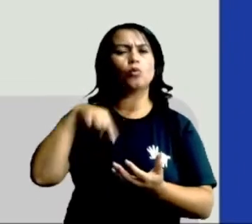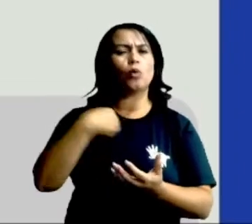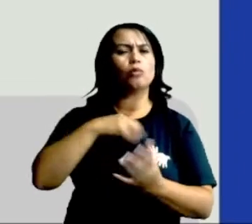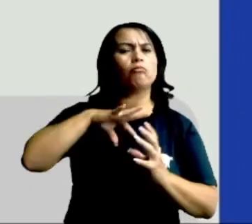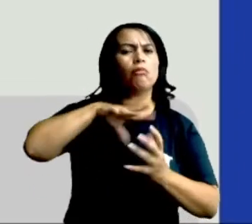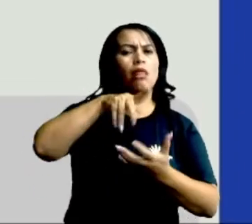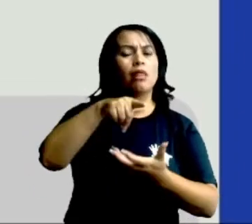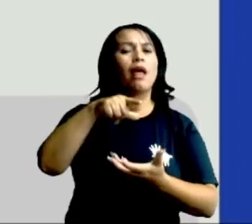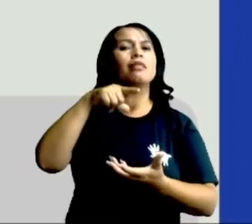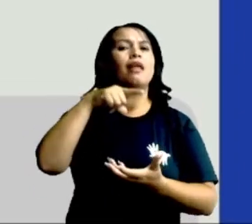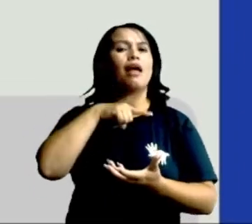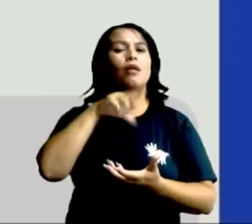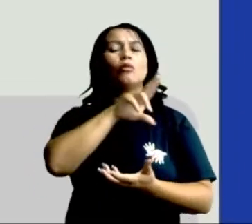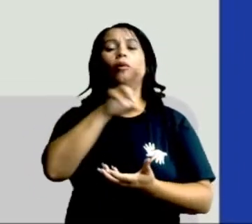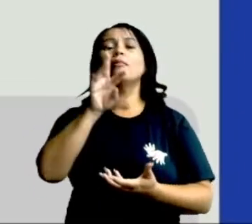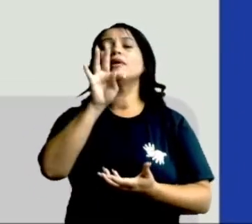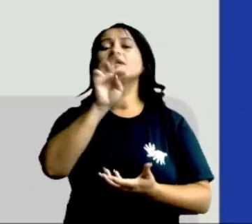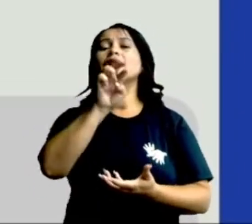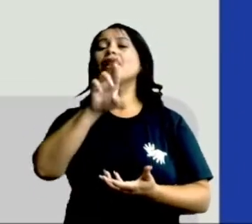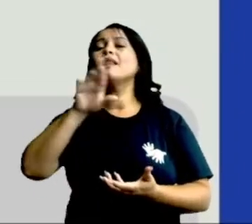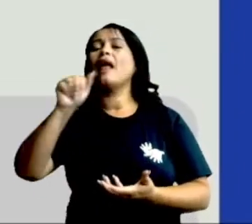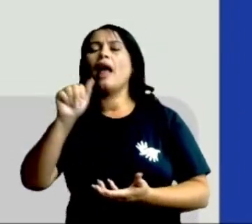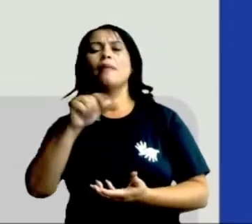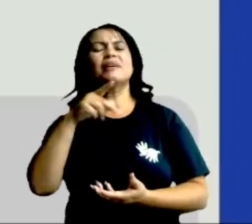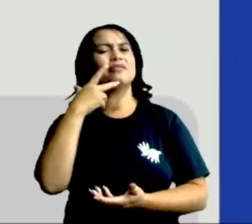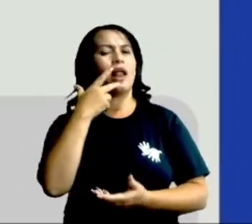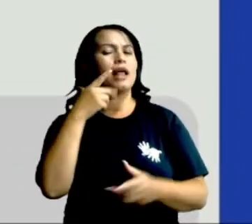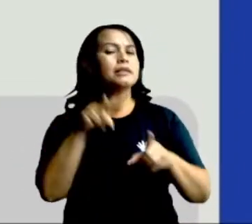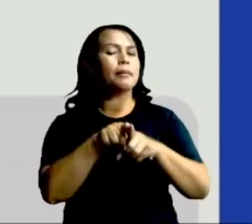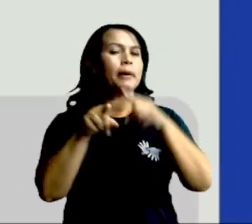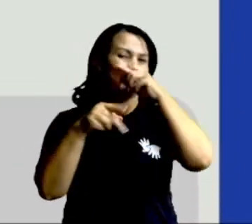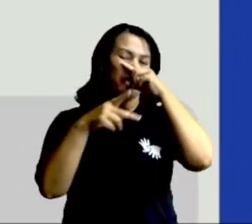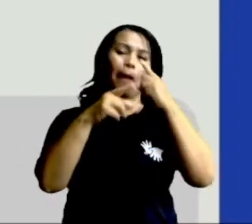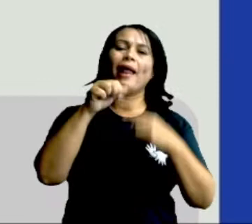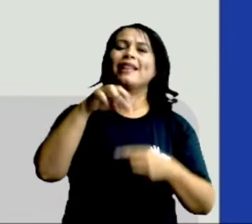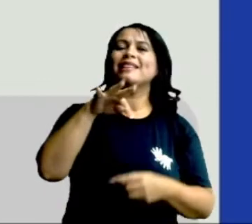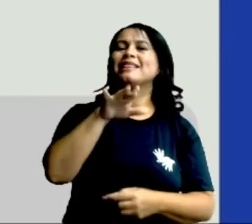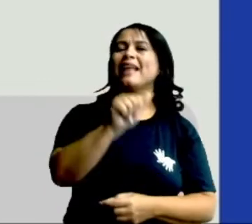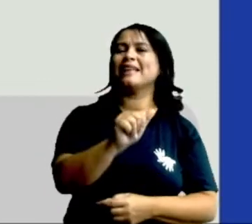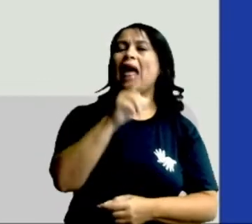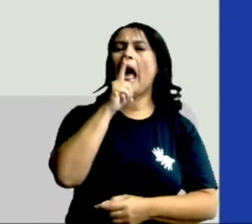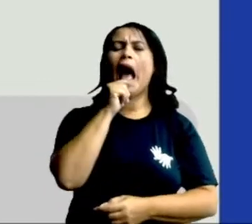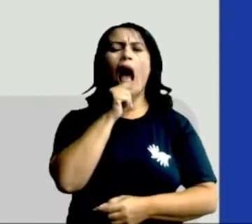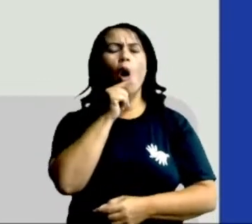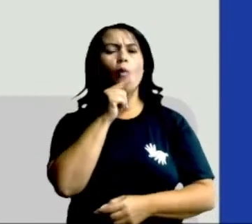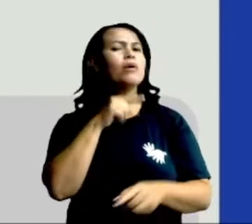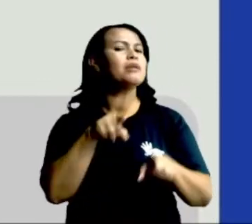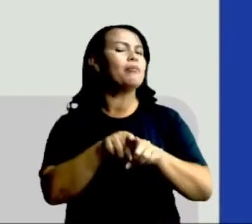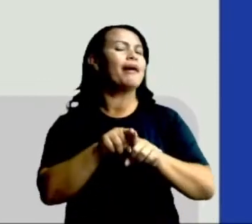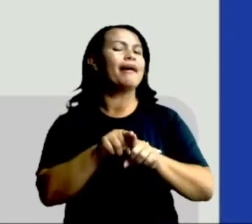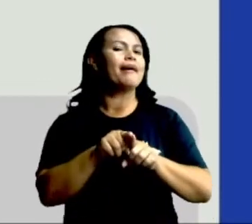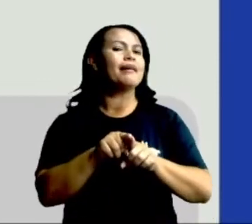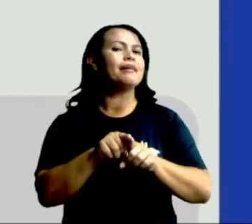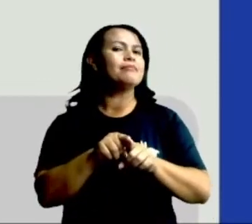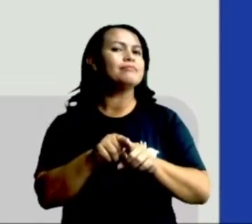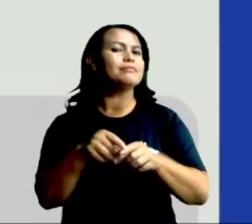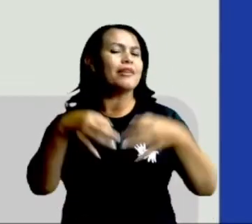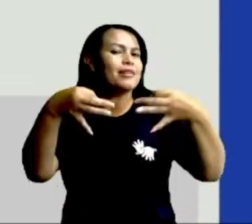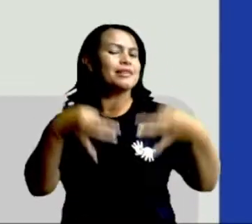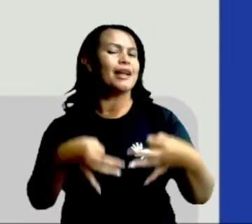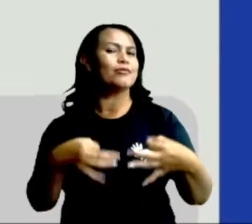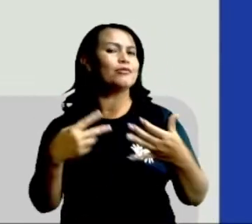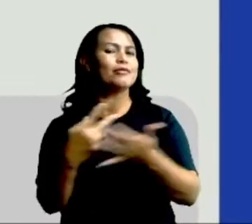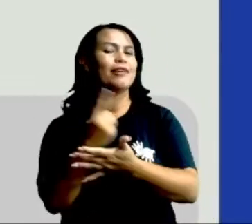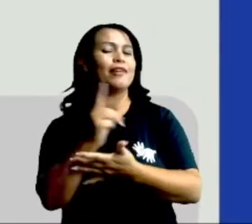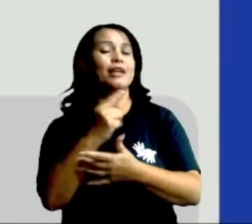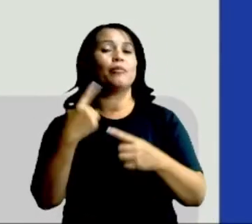ele é chamado de planeta Terra, mas se a gente chamasse o nosso planeta de planeta Água, não seria de forma equivocada,